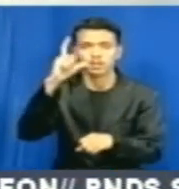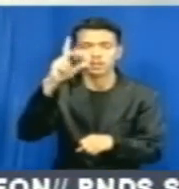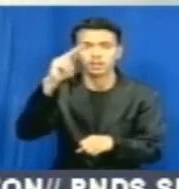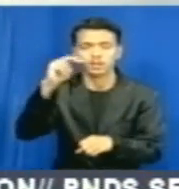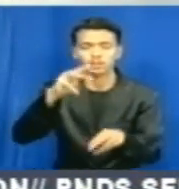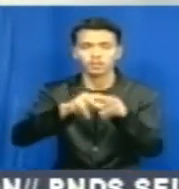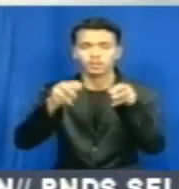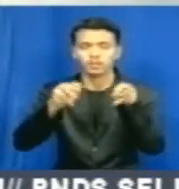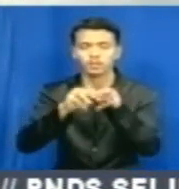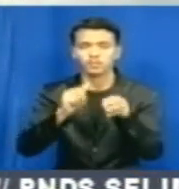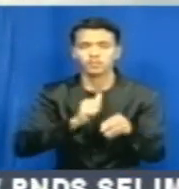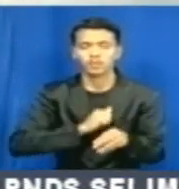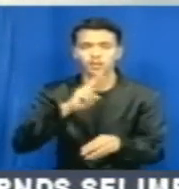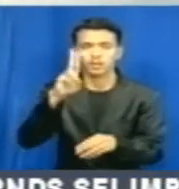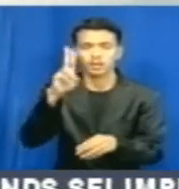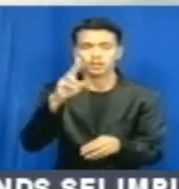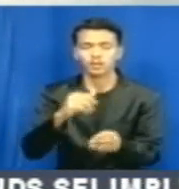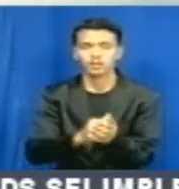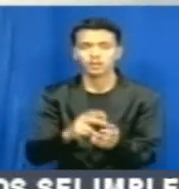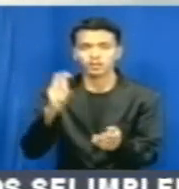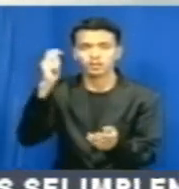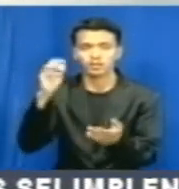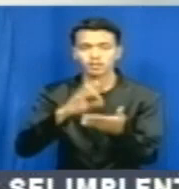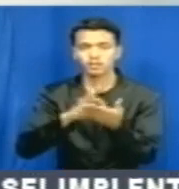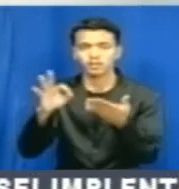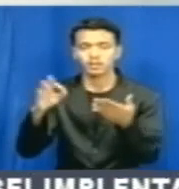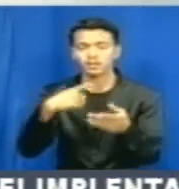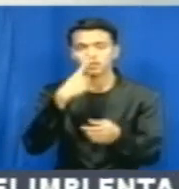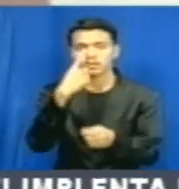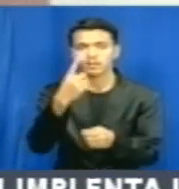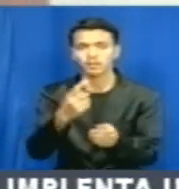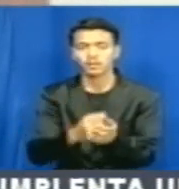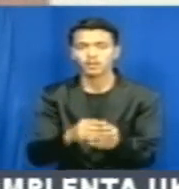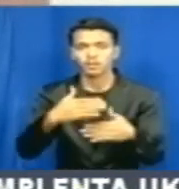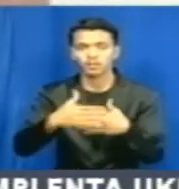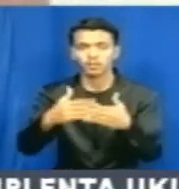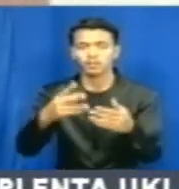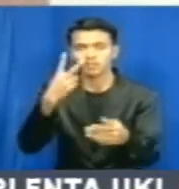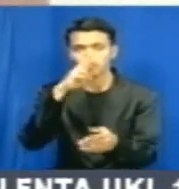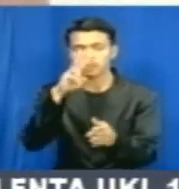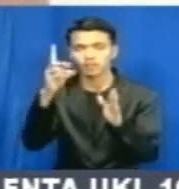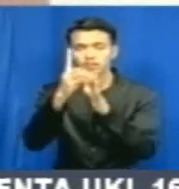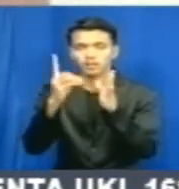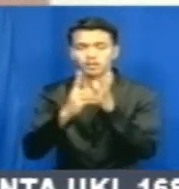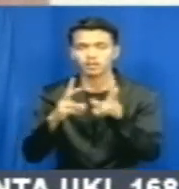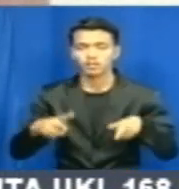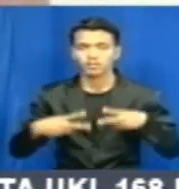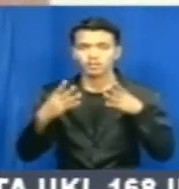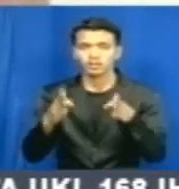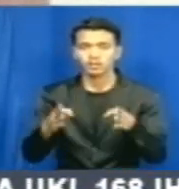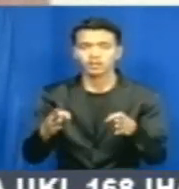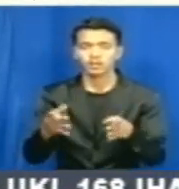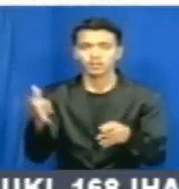Eleu, Domingos dos Santos Doutor, terça-feira neba RTTL Hatetem, processo verificação dados ba veteranos no